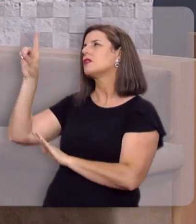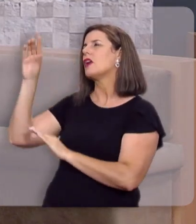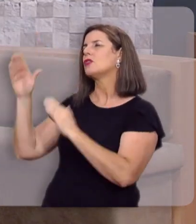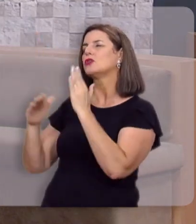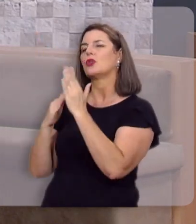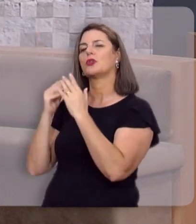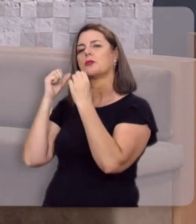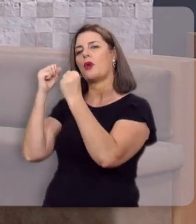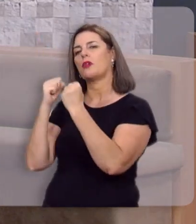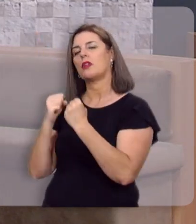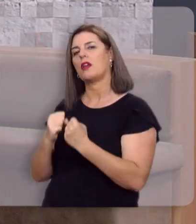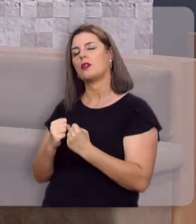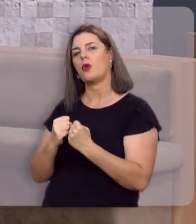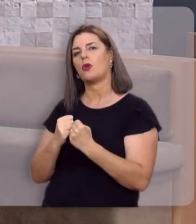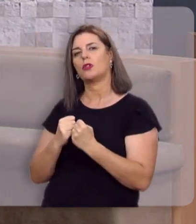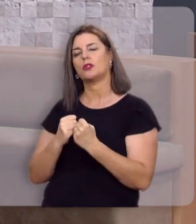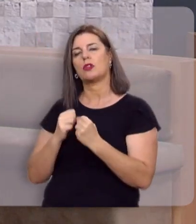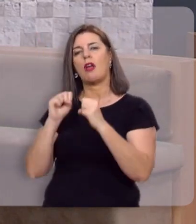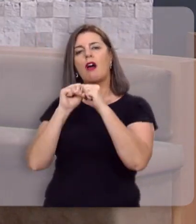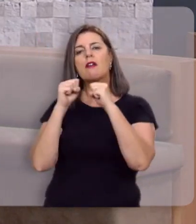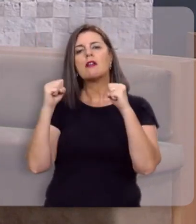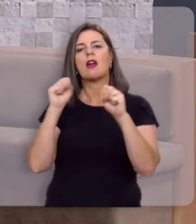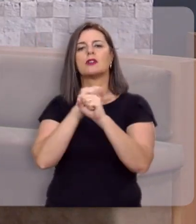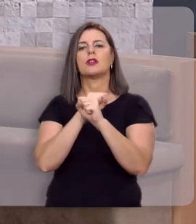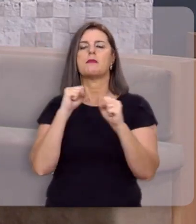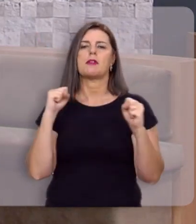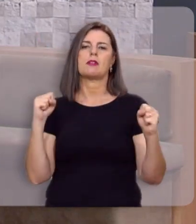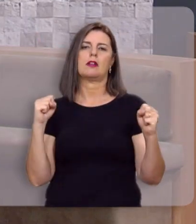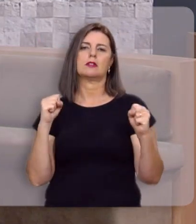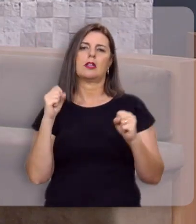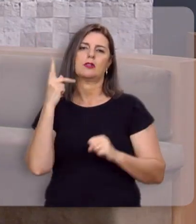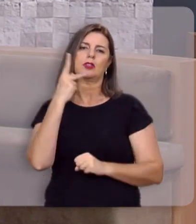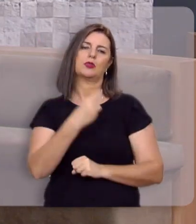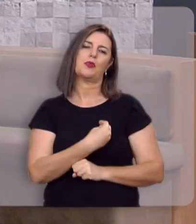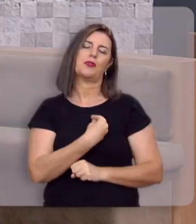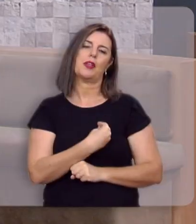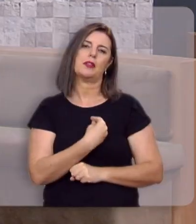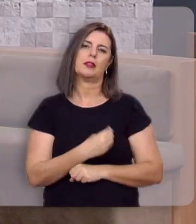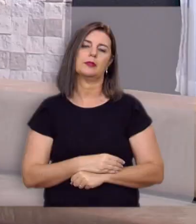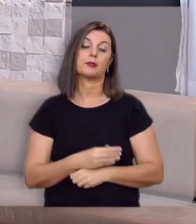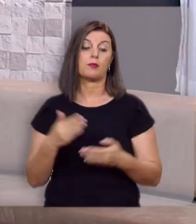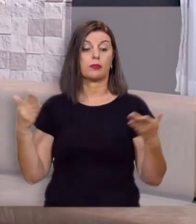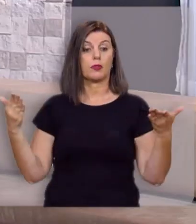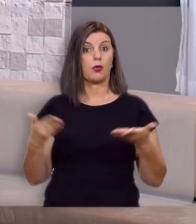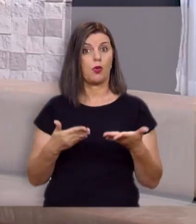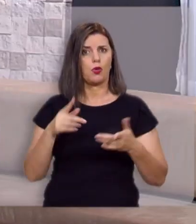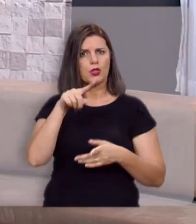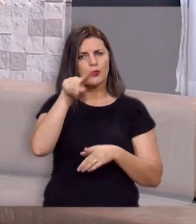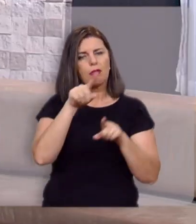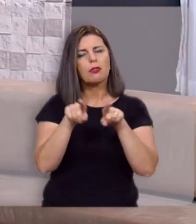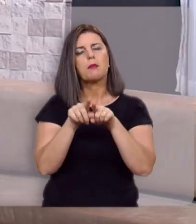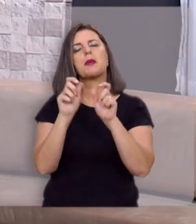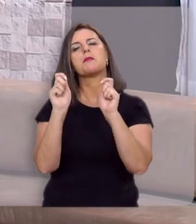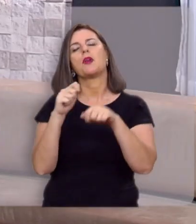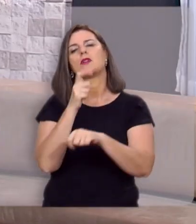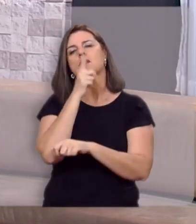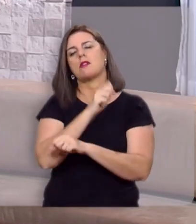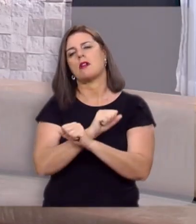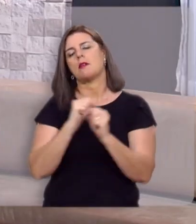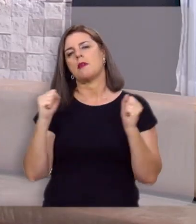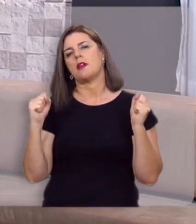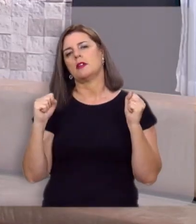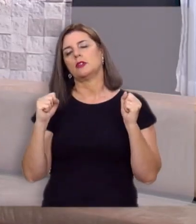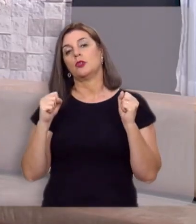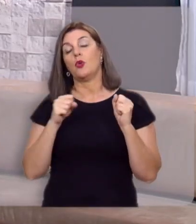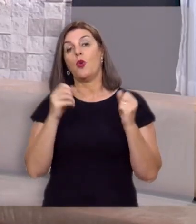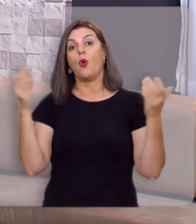ao Deus Todo-Poderoso por esta grande libertação na sua vida. Hoje você também pode ser